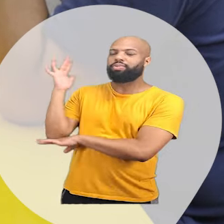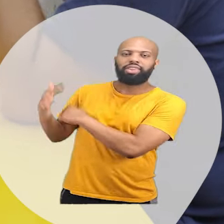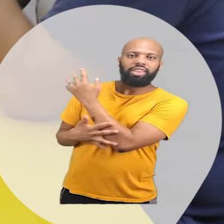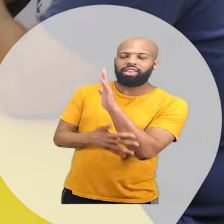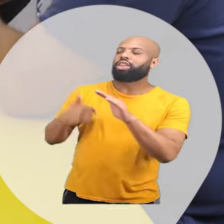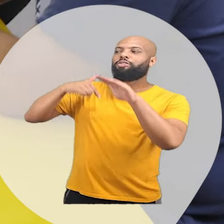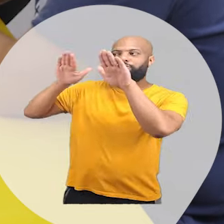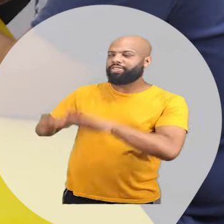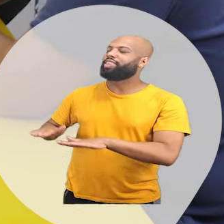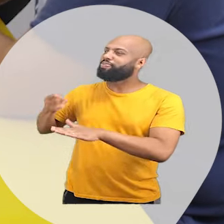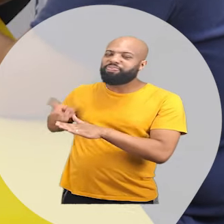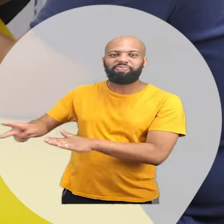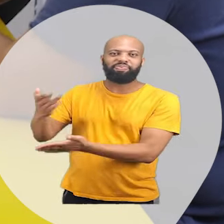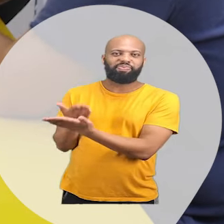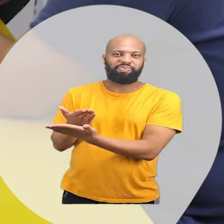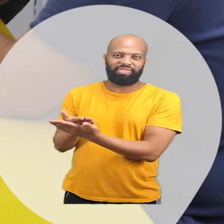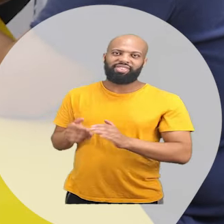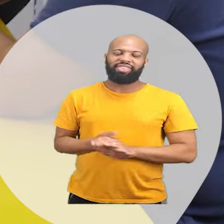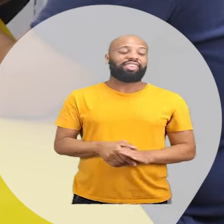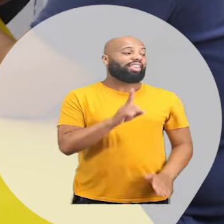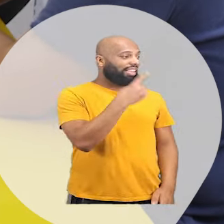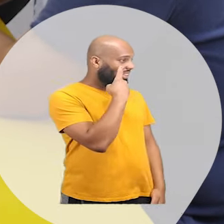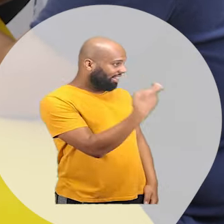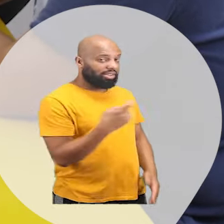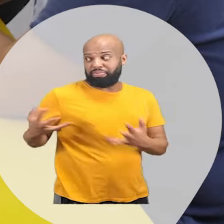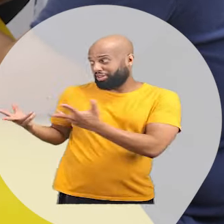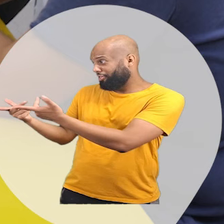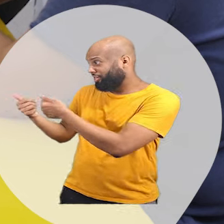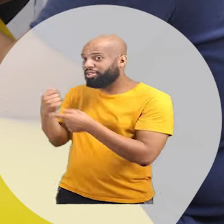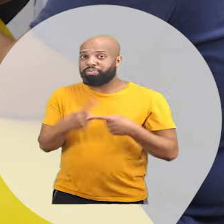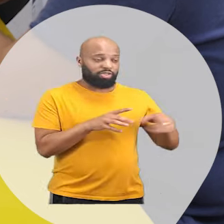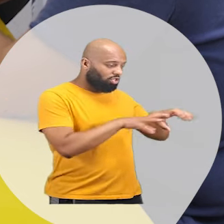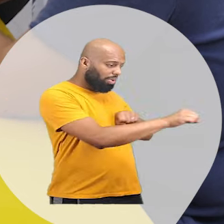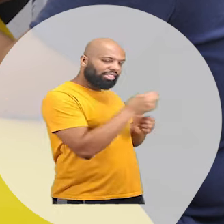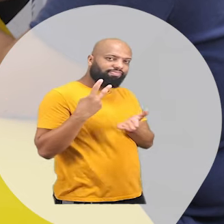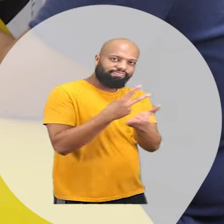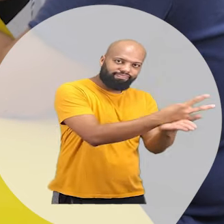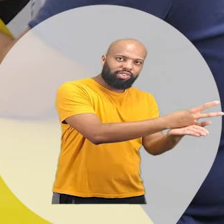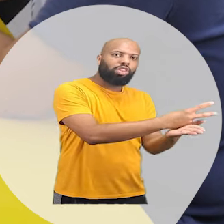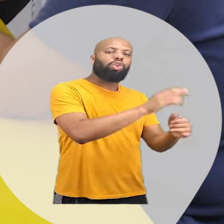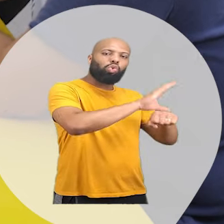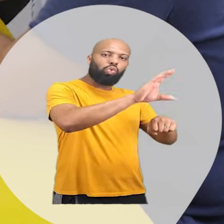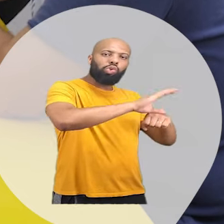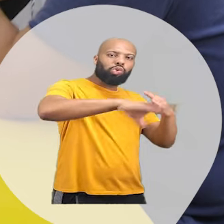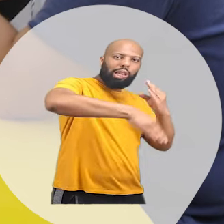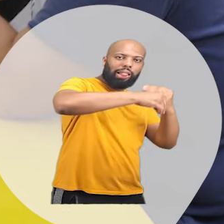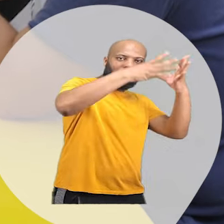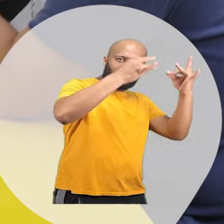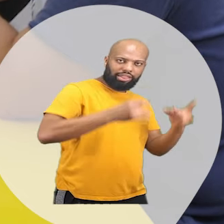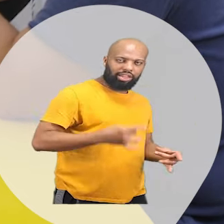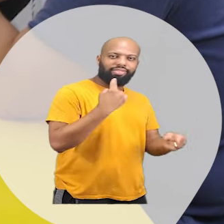ambiental e daí Desde então estou na Ativa é interessante né esse é maravilhoso também essa formação continuada né E